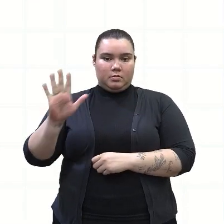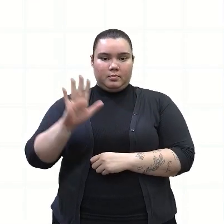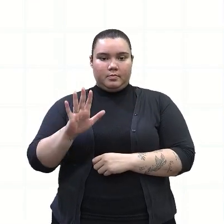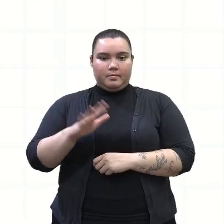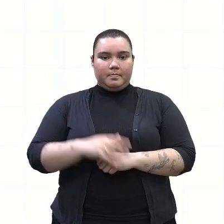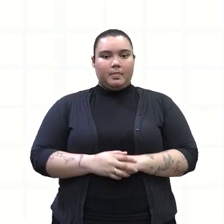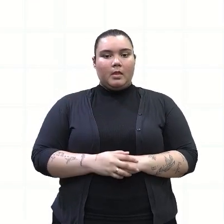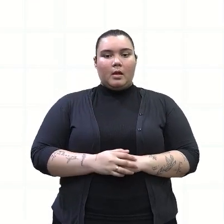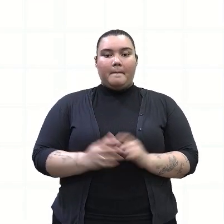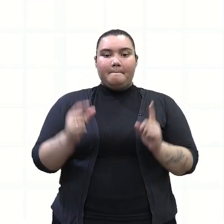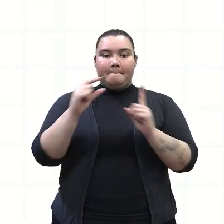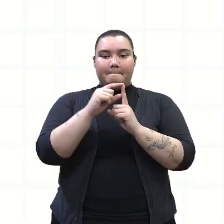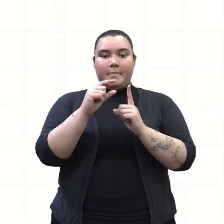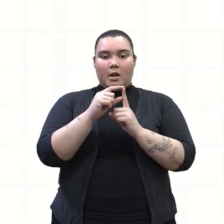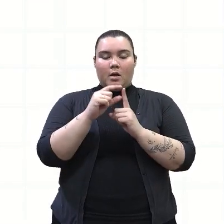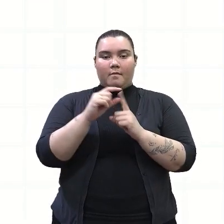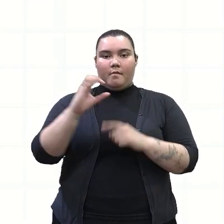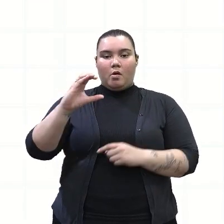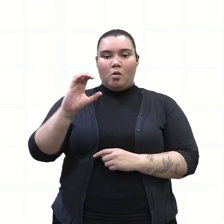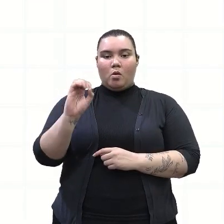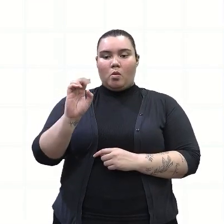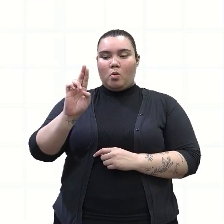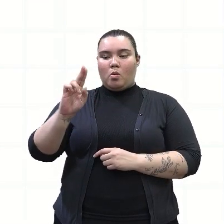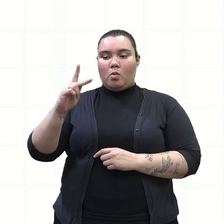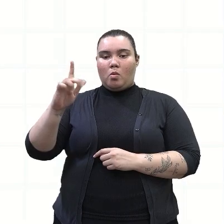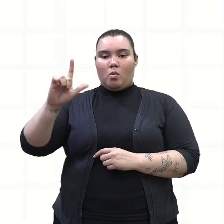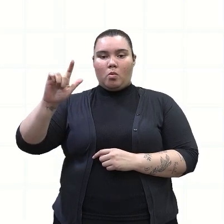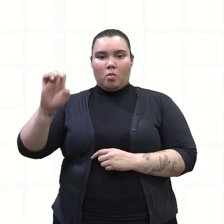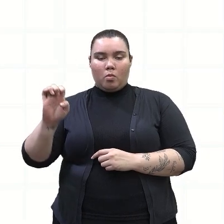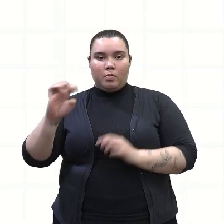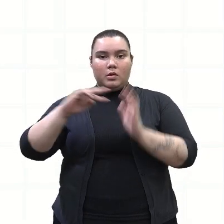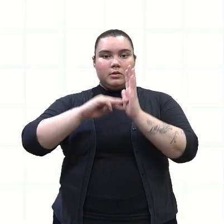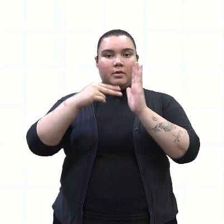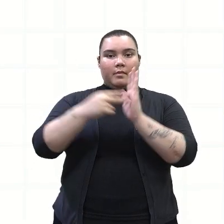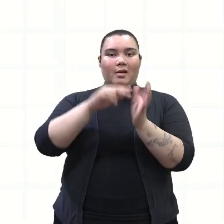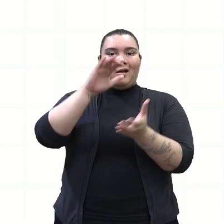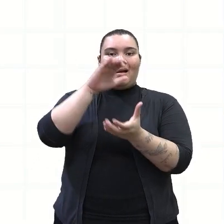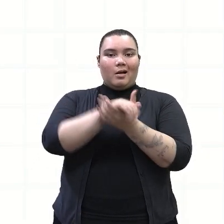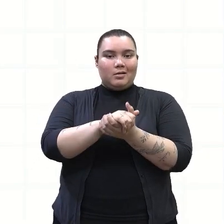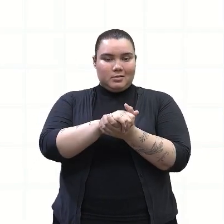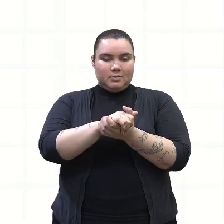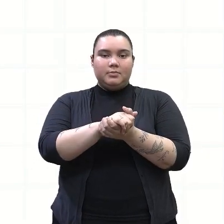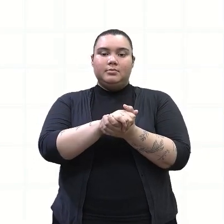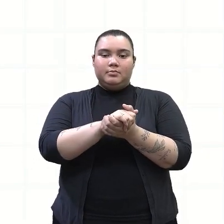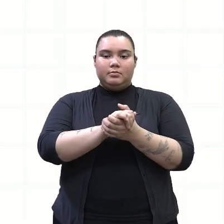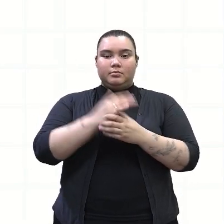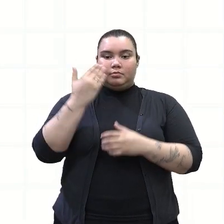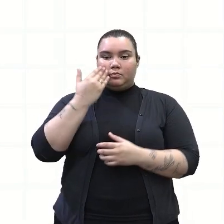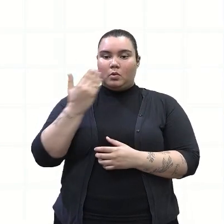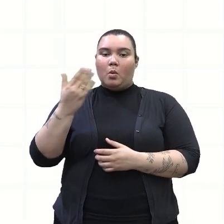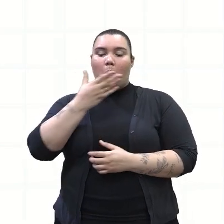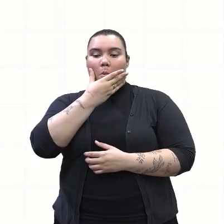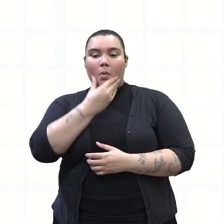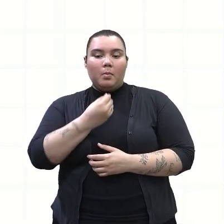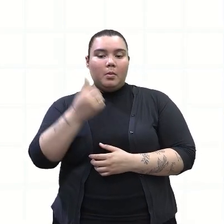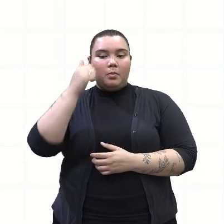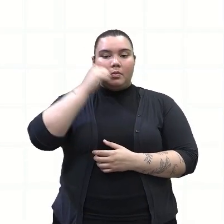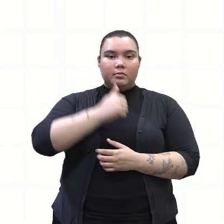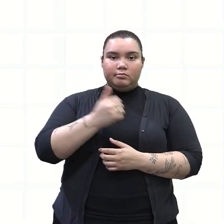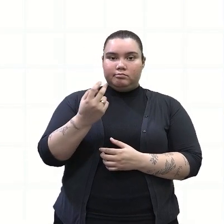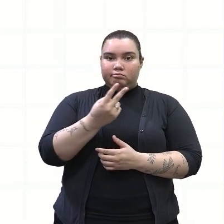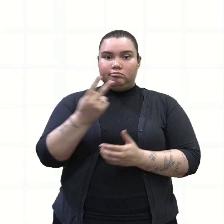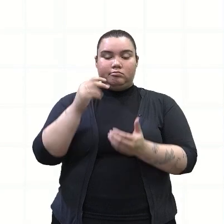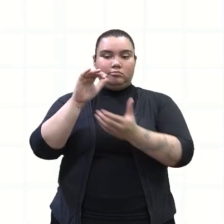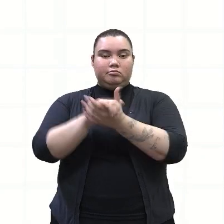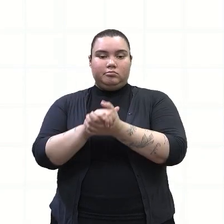por exemplo, é casal, ok? Então aqui nós temos, né, este homem e esta mulher, couple.